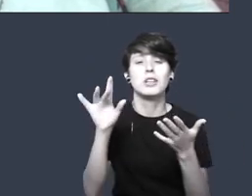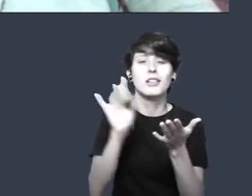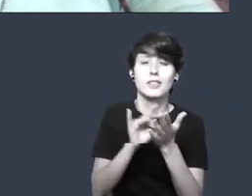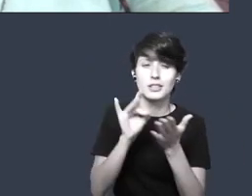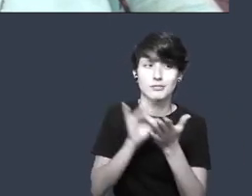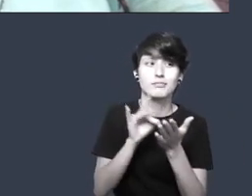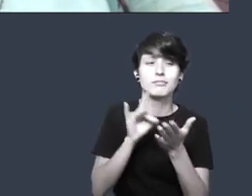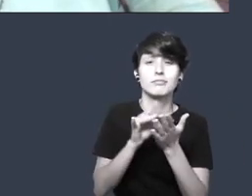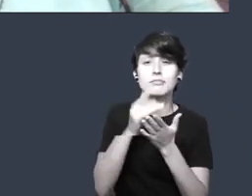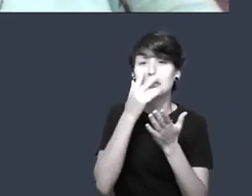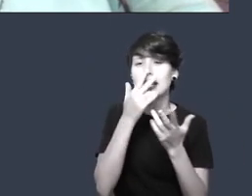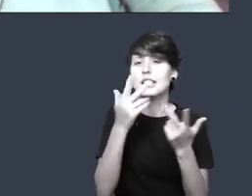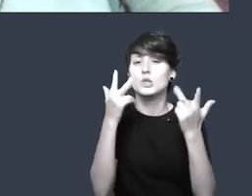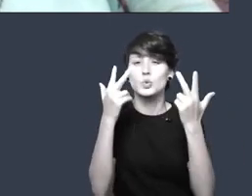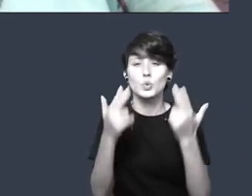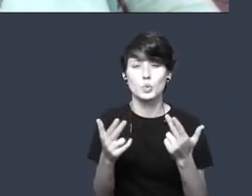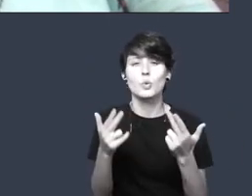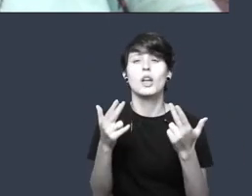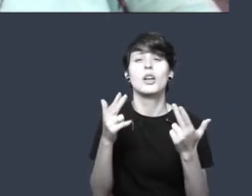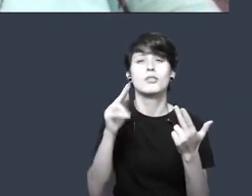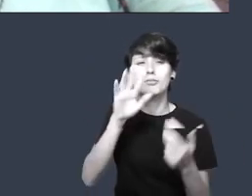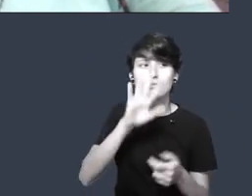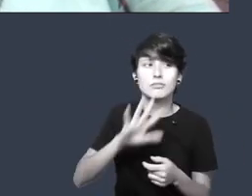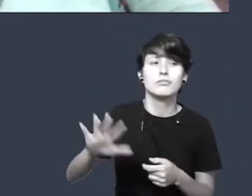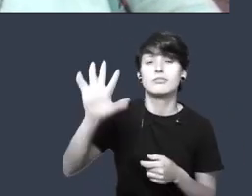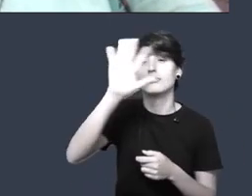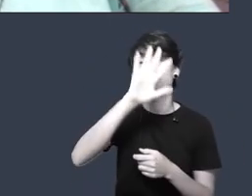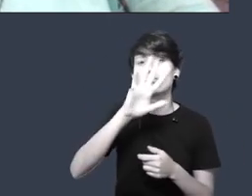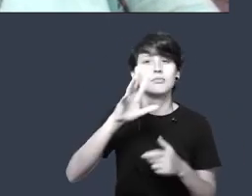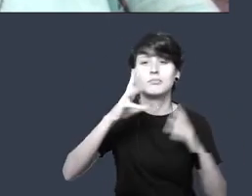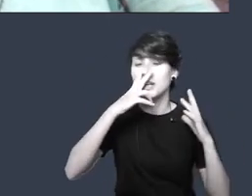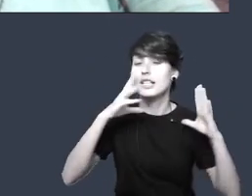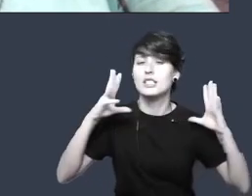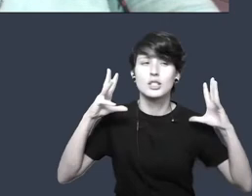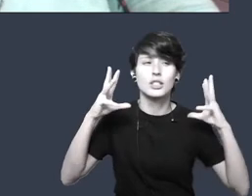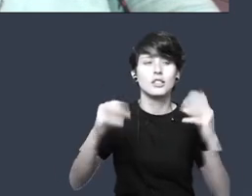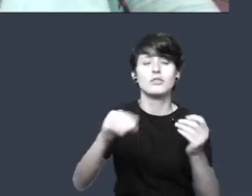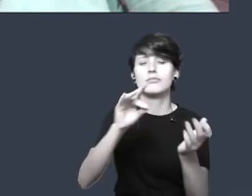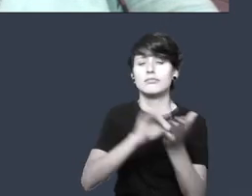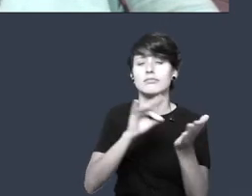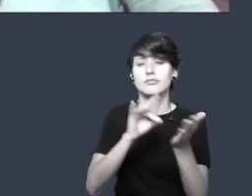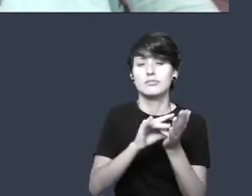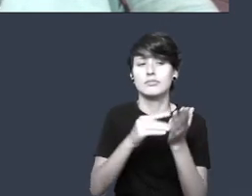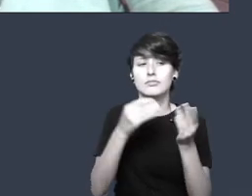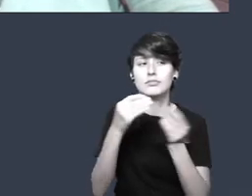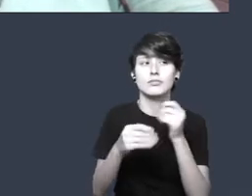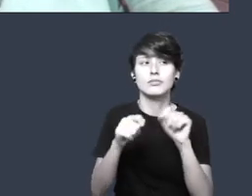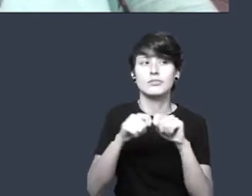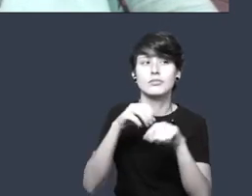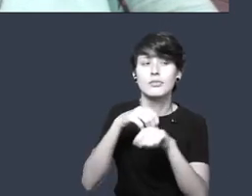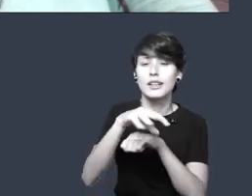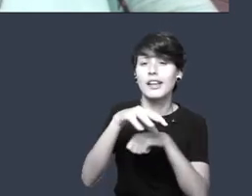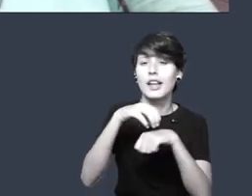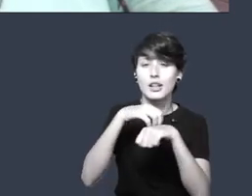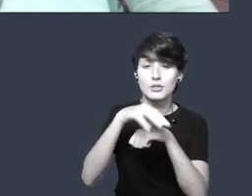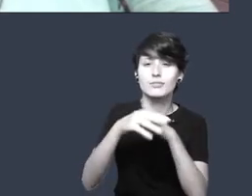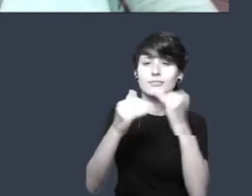é o verdadeiro, né? A parte verdadeira, é totalmente verdade. Então, sempre tem que tomar um cuidado em como que você está passando essa informação,